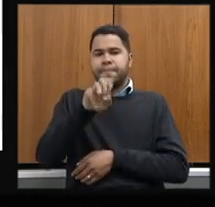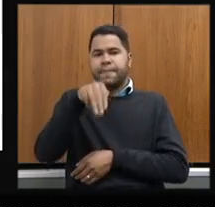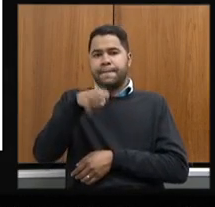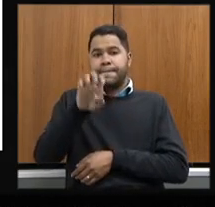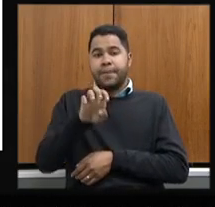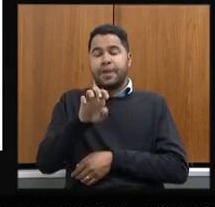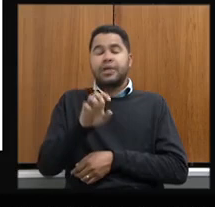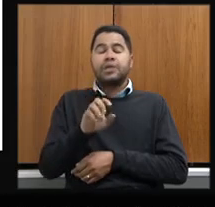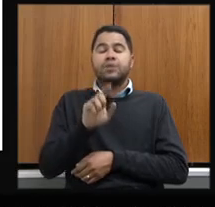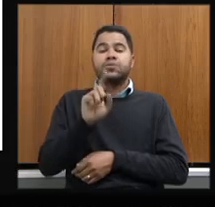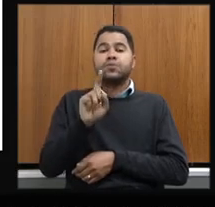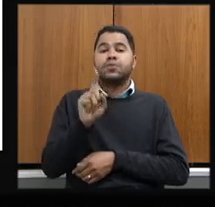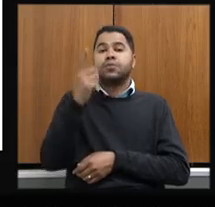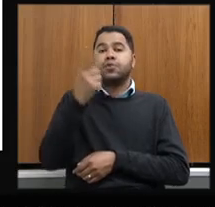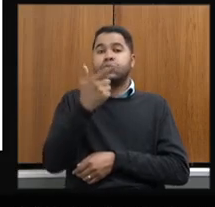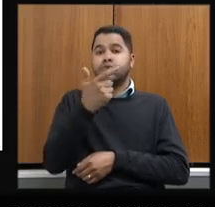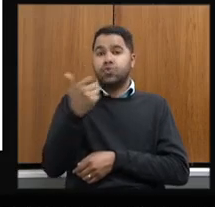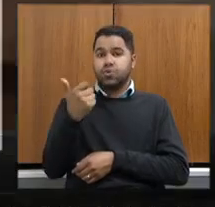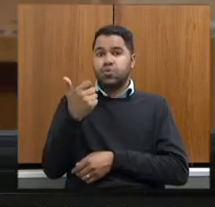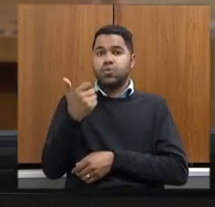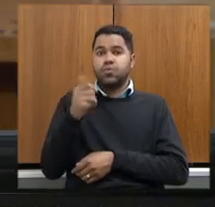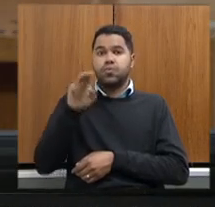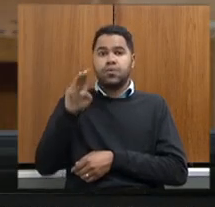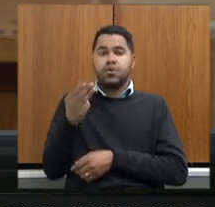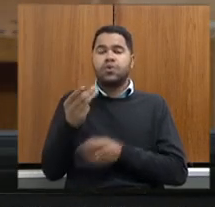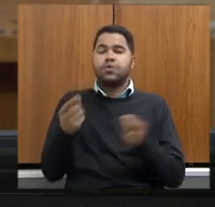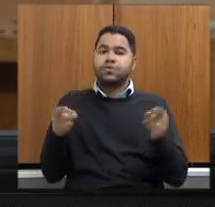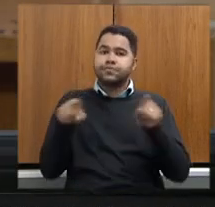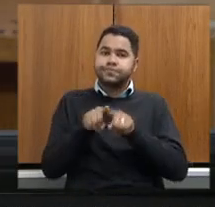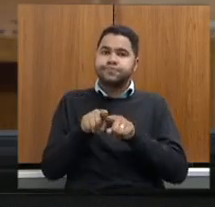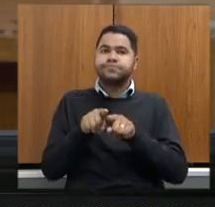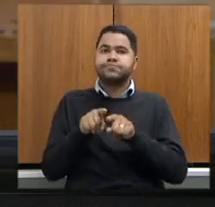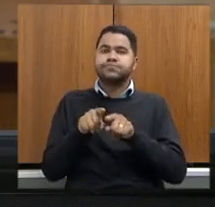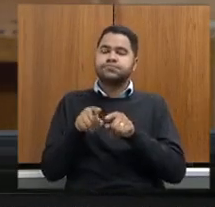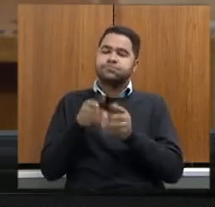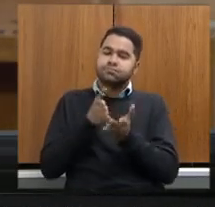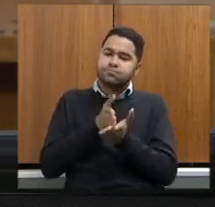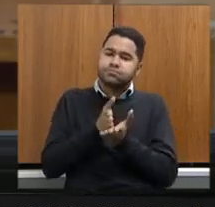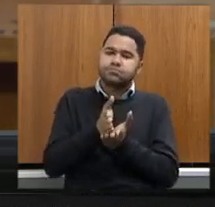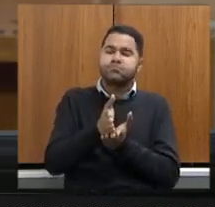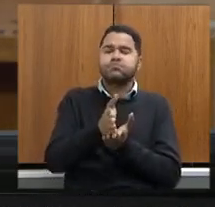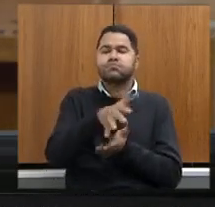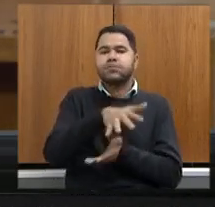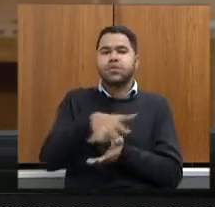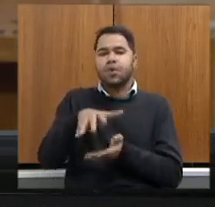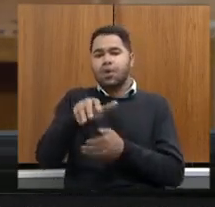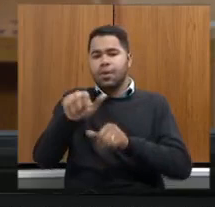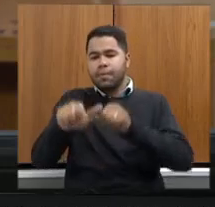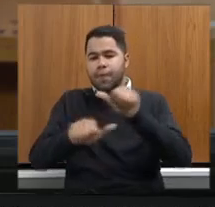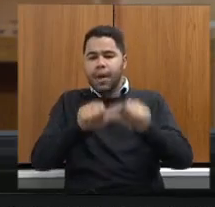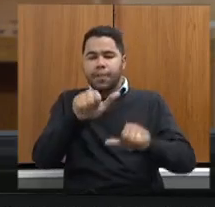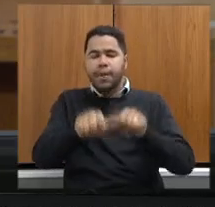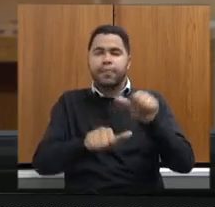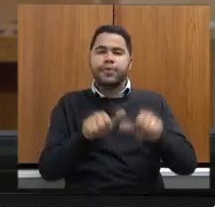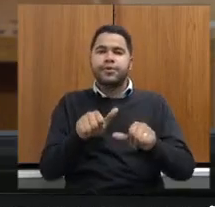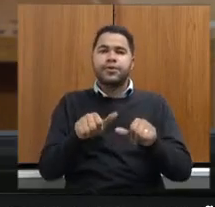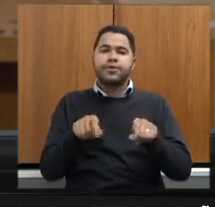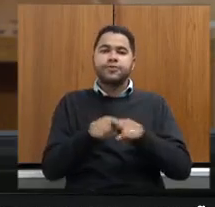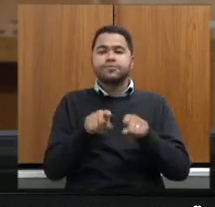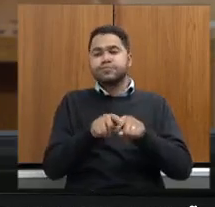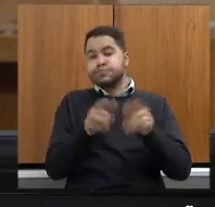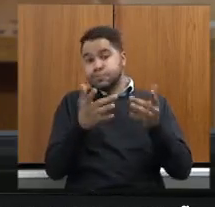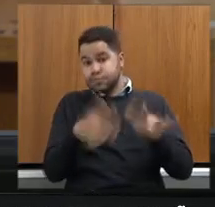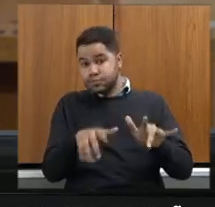os primeiros 21 milhões via termo de parceria serão para a consolidação do Parque a remodelagem do Parque o